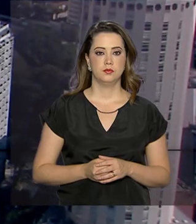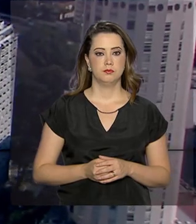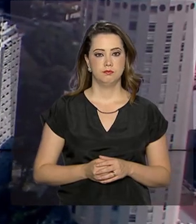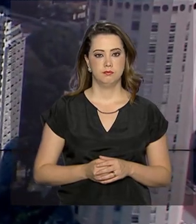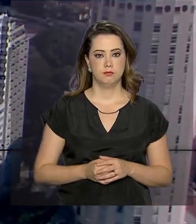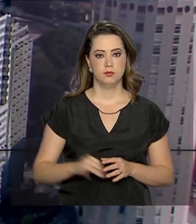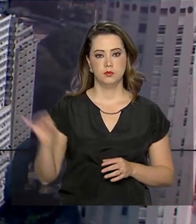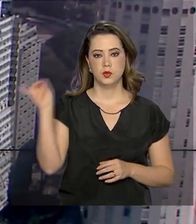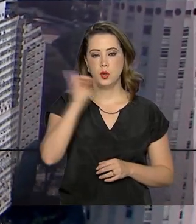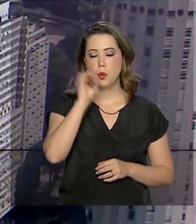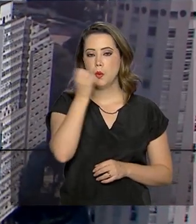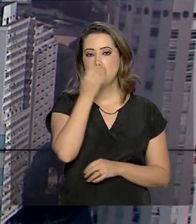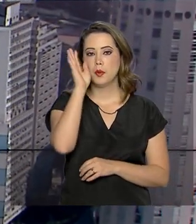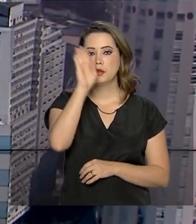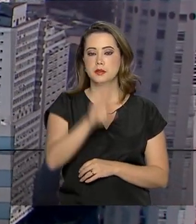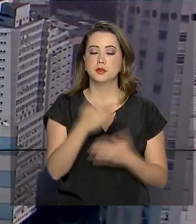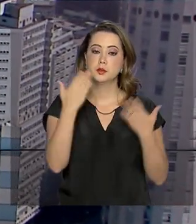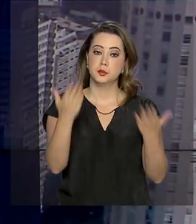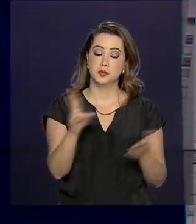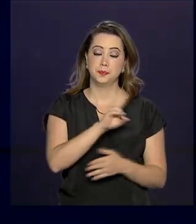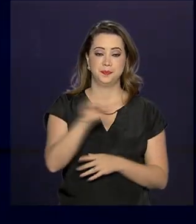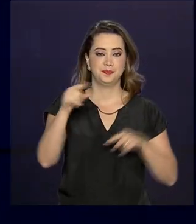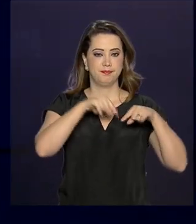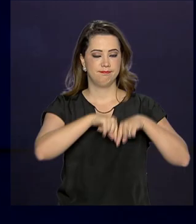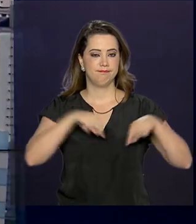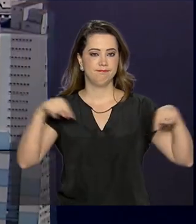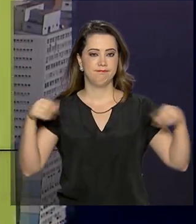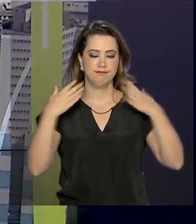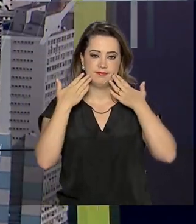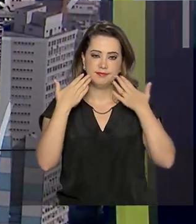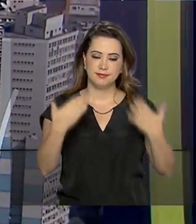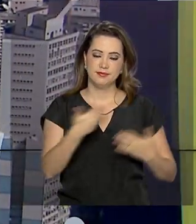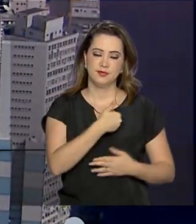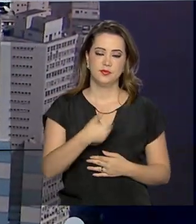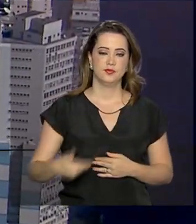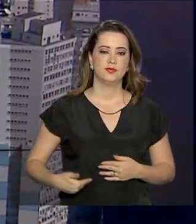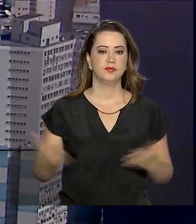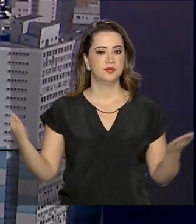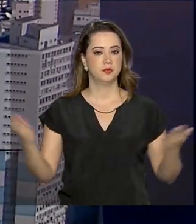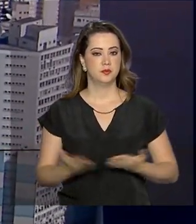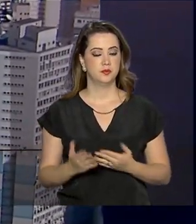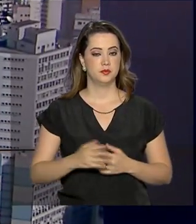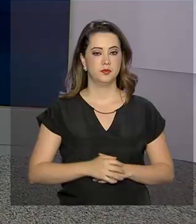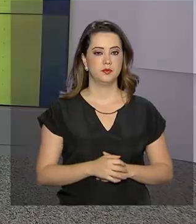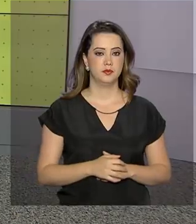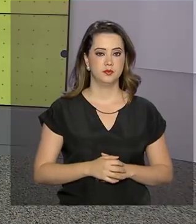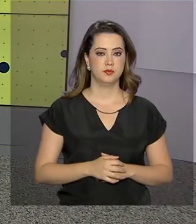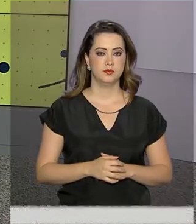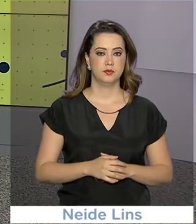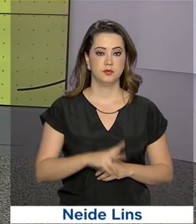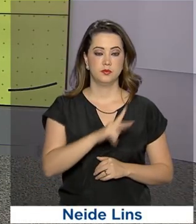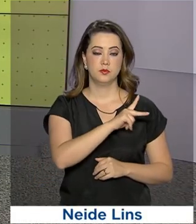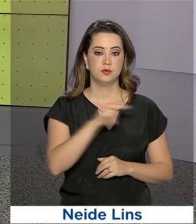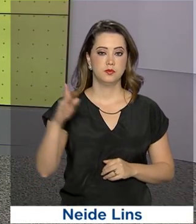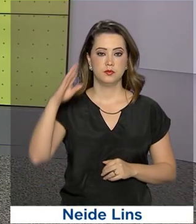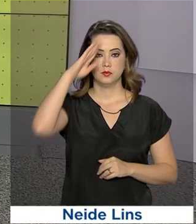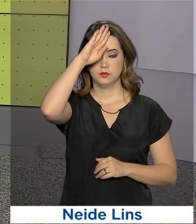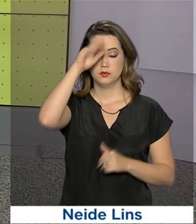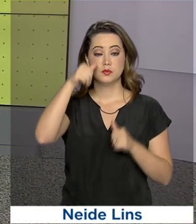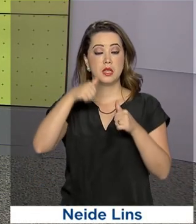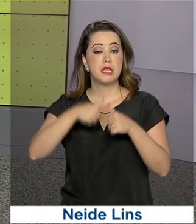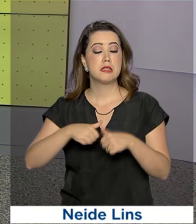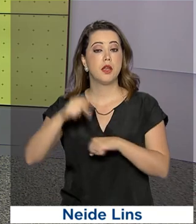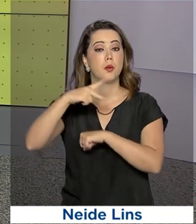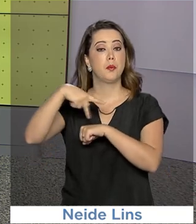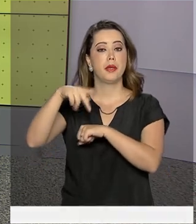olá boa tarde pra você eu sou o roberto camargo está no ar mais uma edição do governo agora o presidente jair bolsonaro